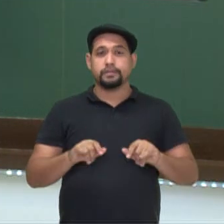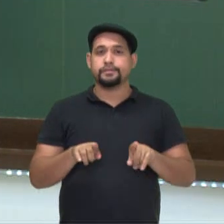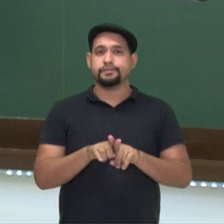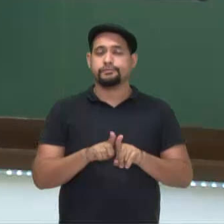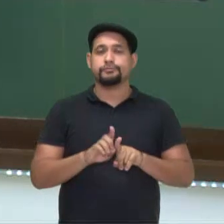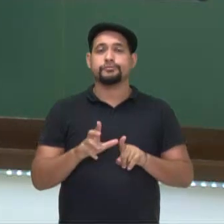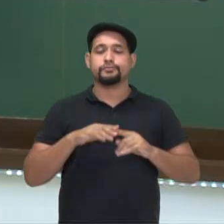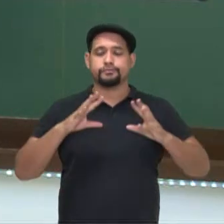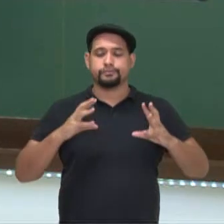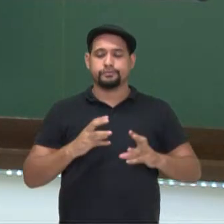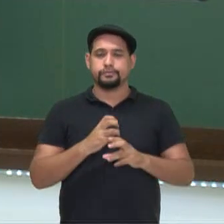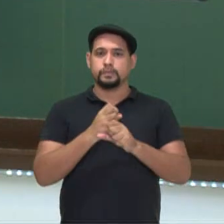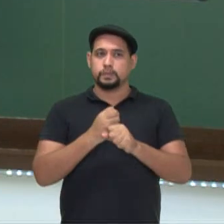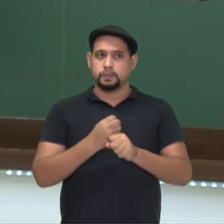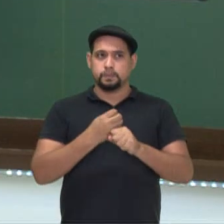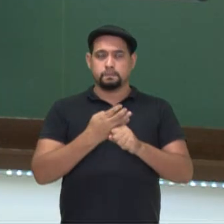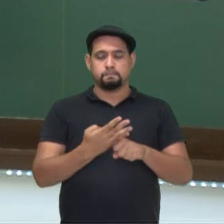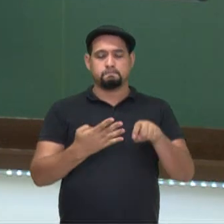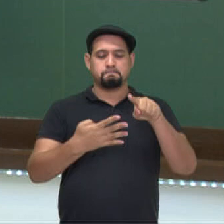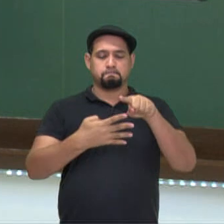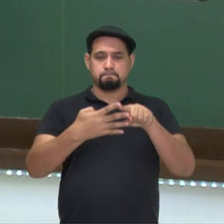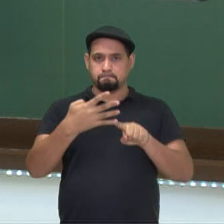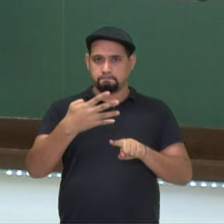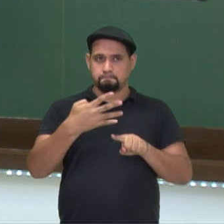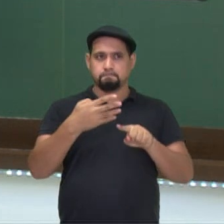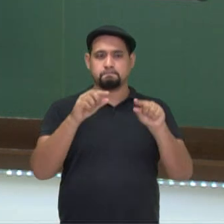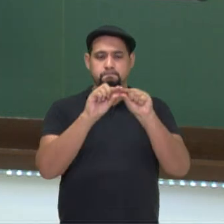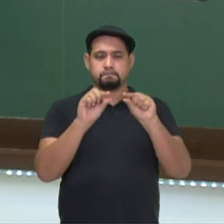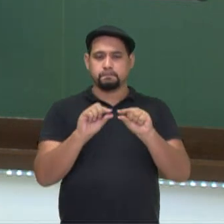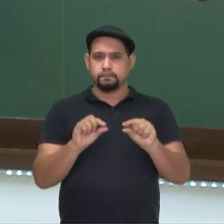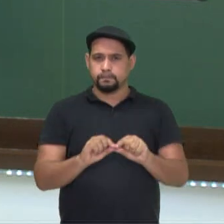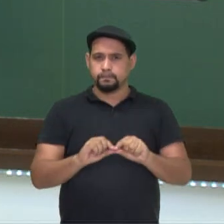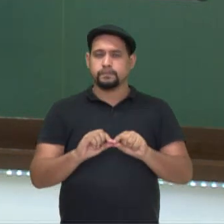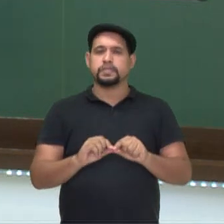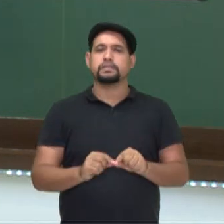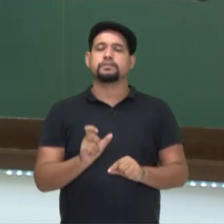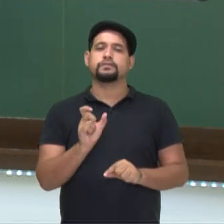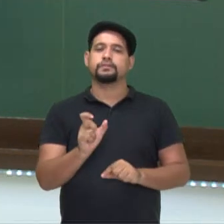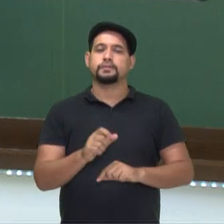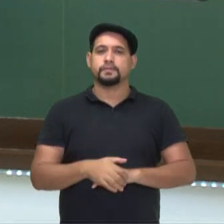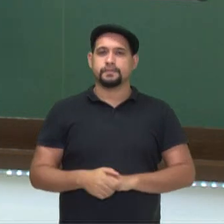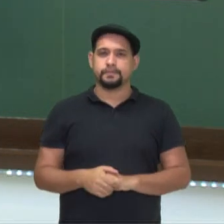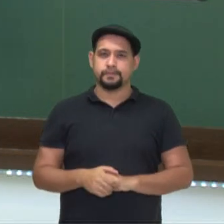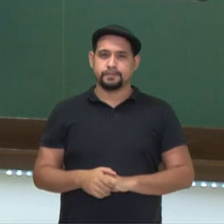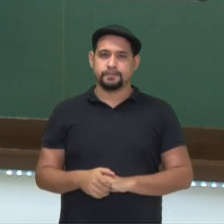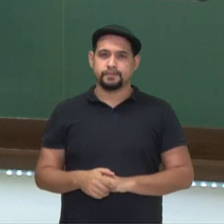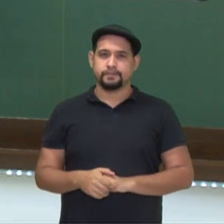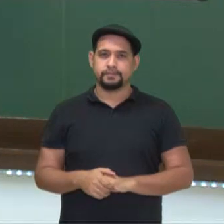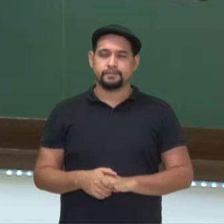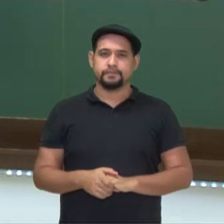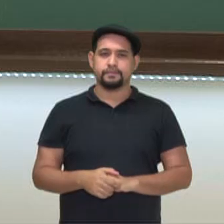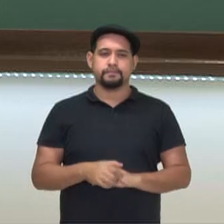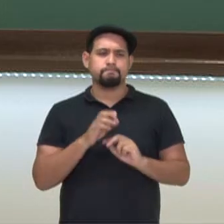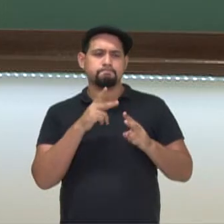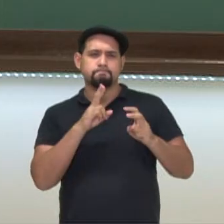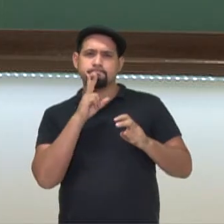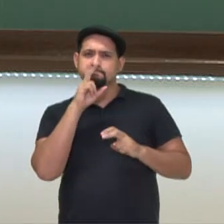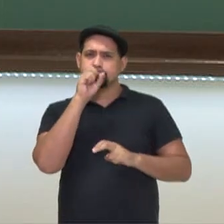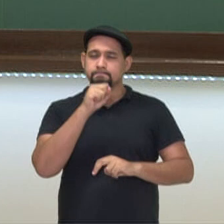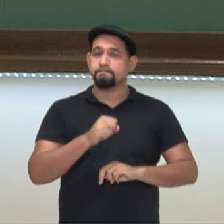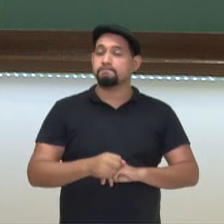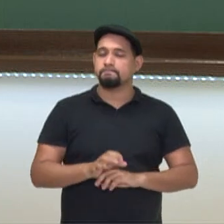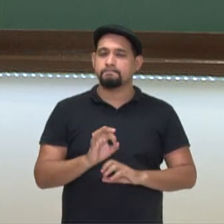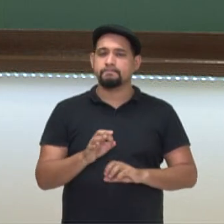e eu resumi essas 4 primeiras linhas coloridas em uma fórmula pequenininha, uma expressão algébrica. Então veja o poder da expressão